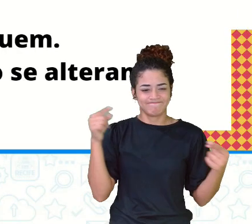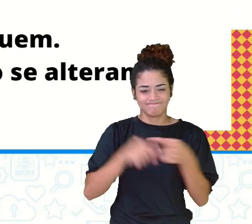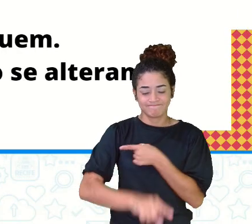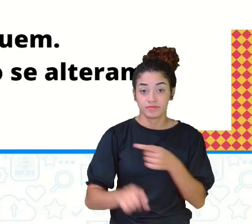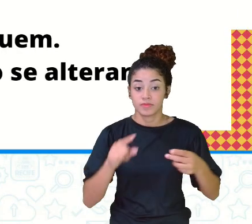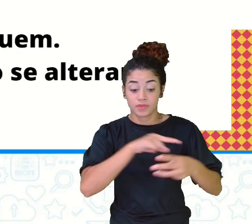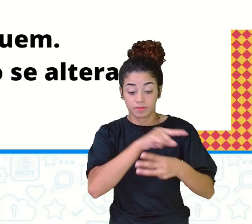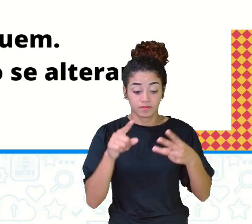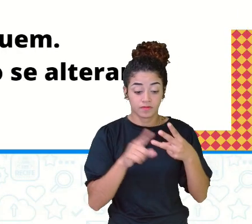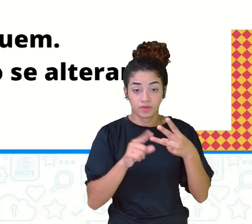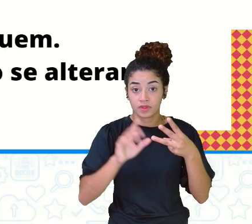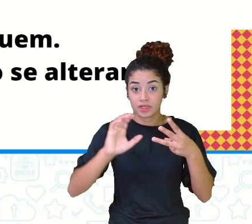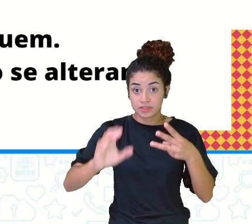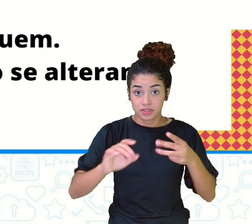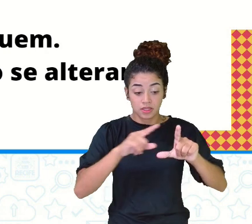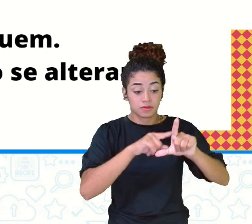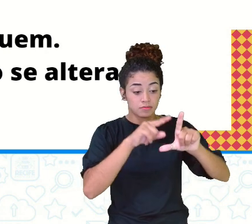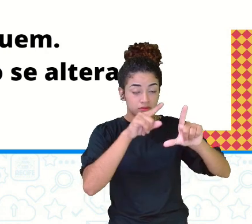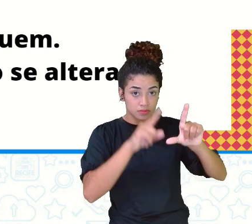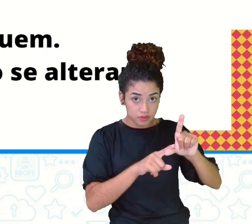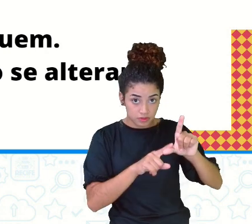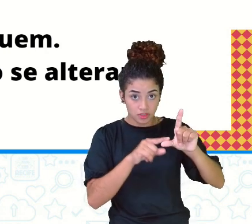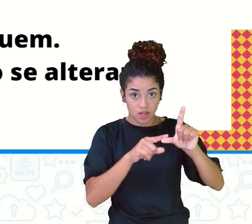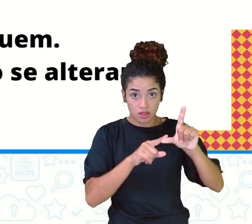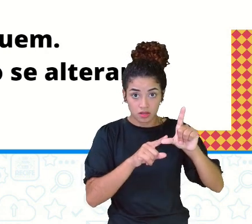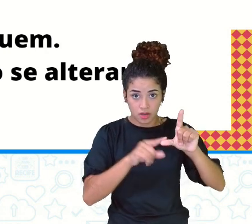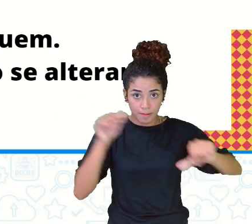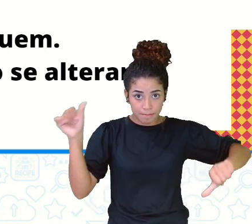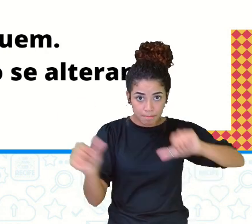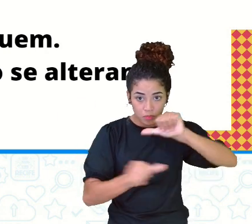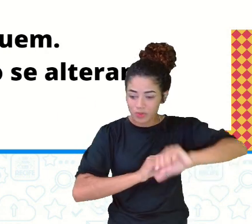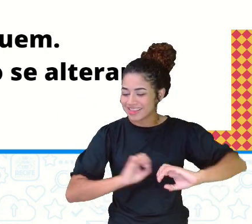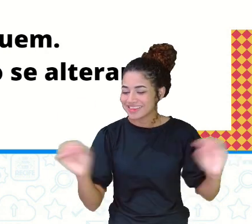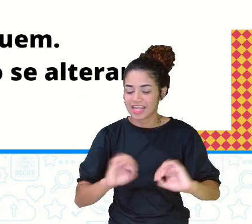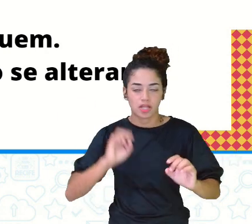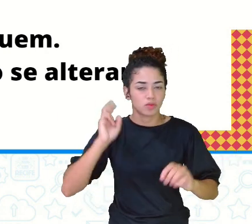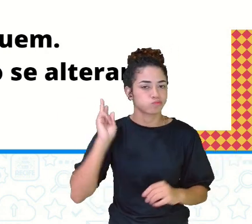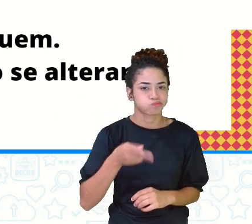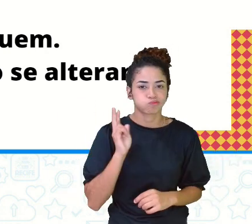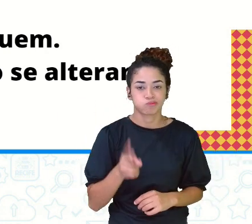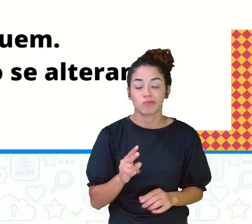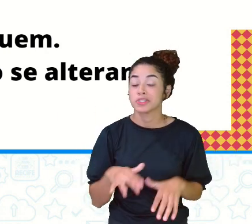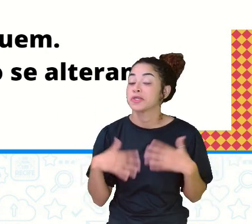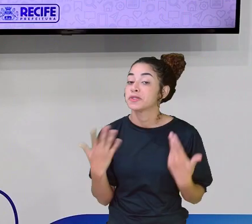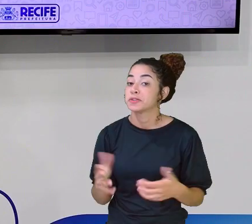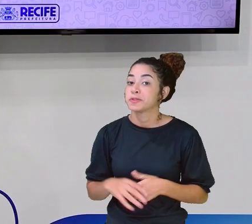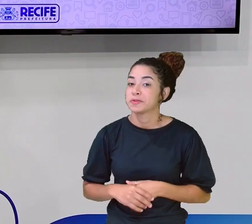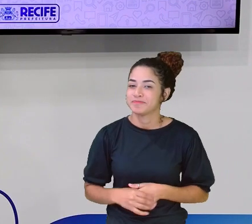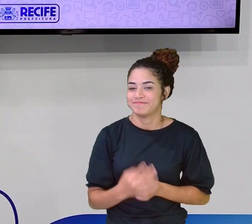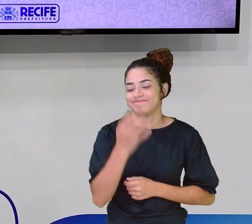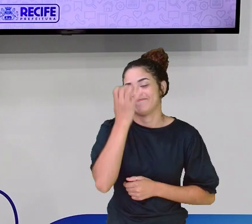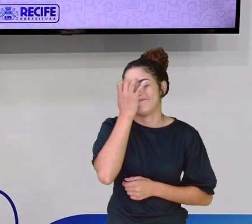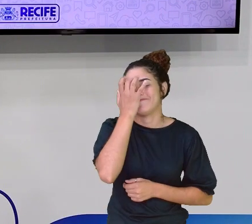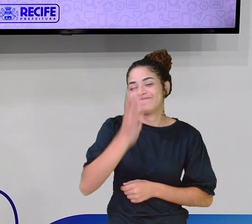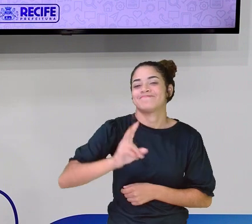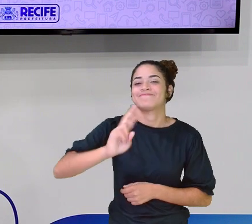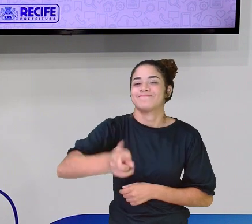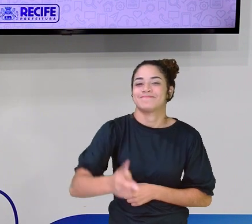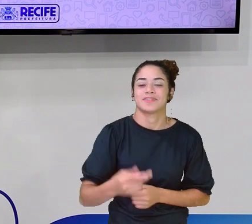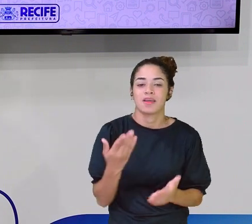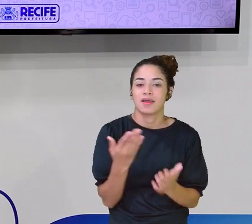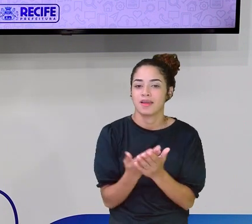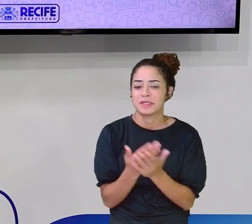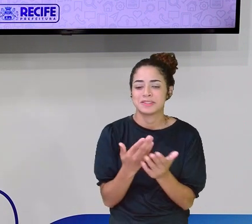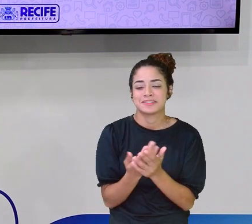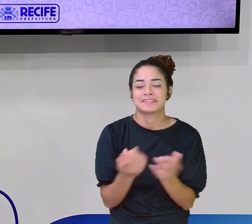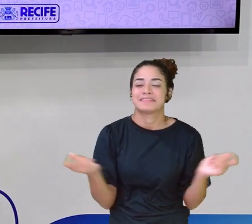as medidas de seus ângulos não se alteram. E aí? Ficou fácil, né? Depois dessa